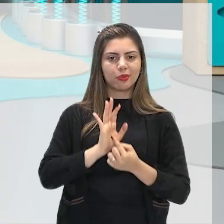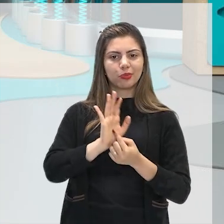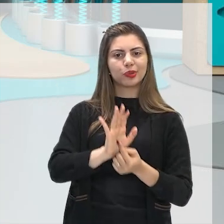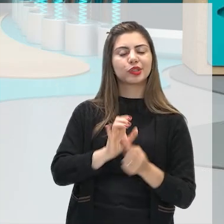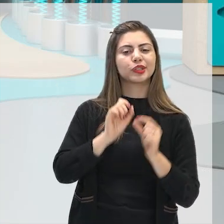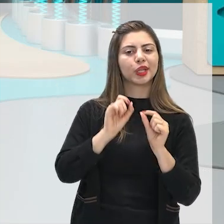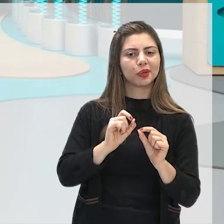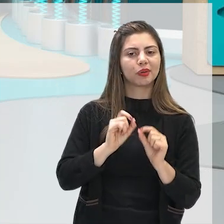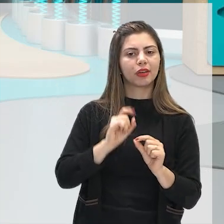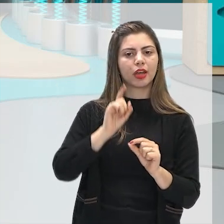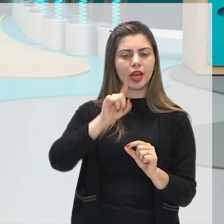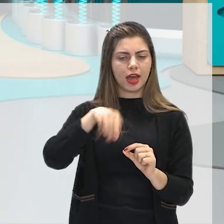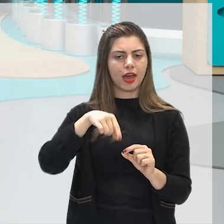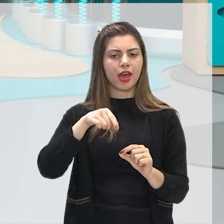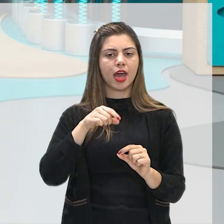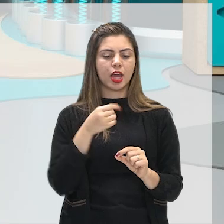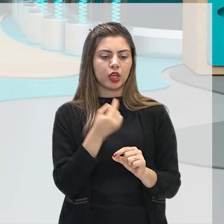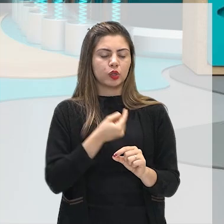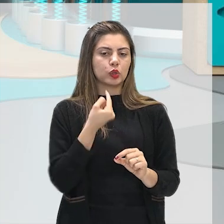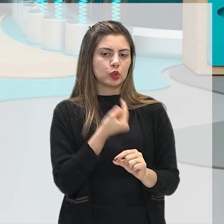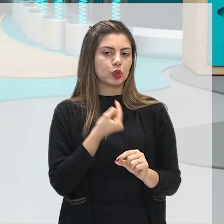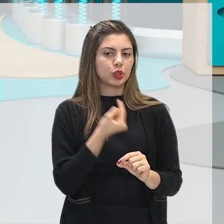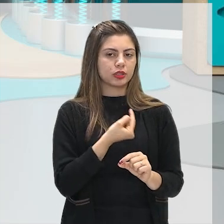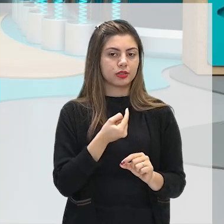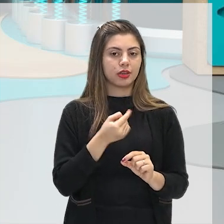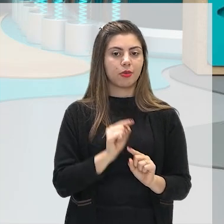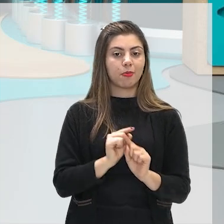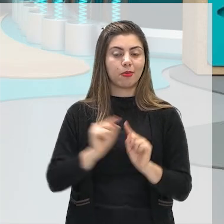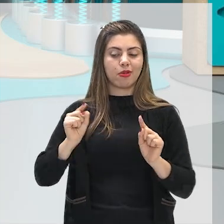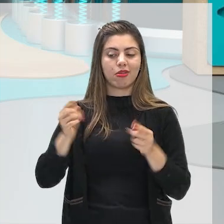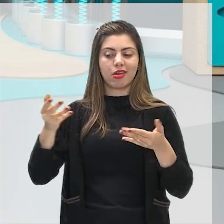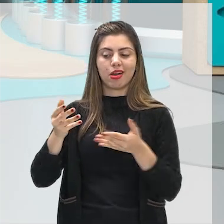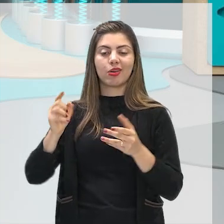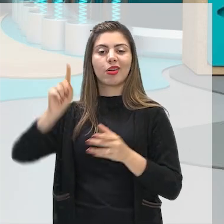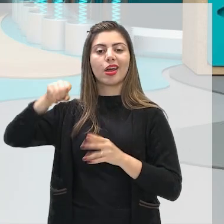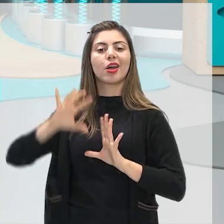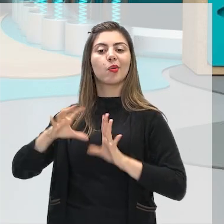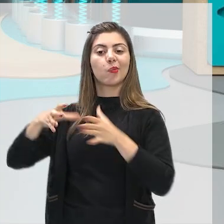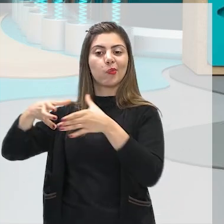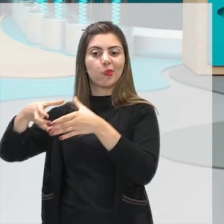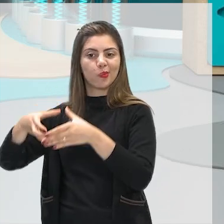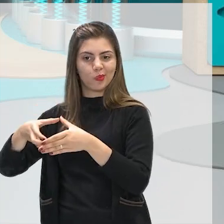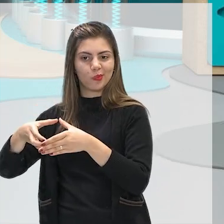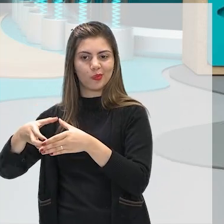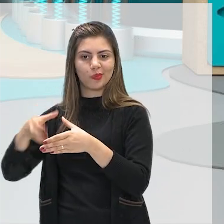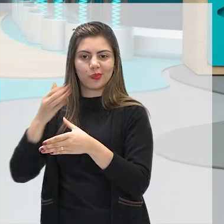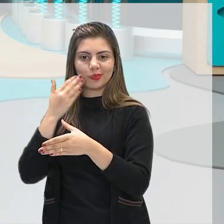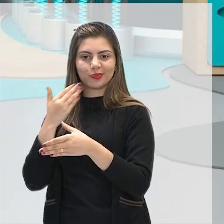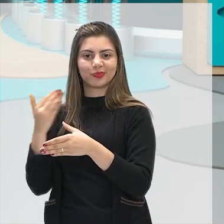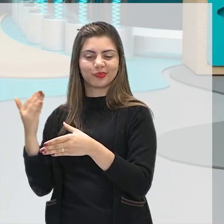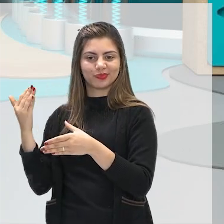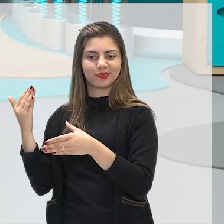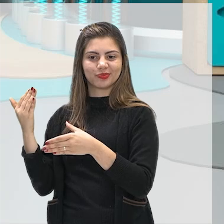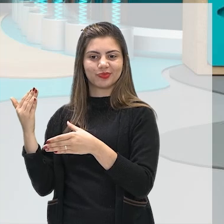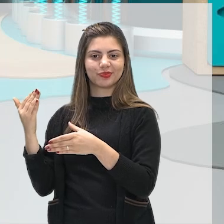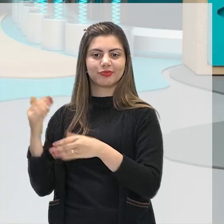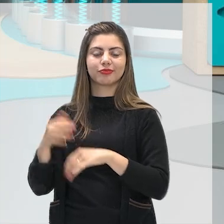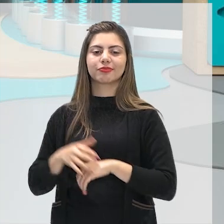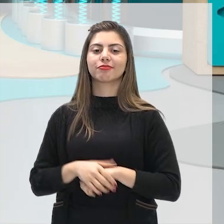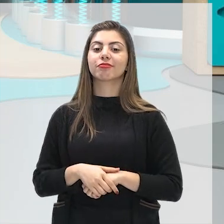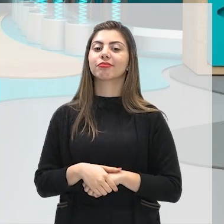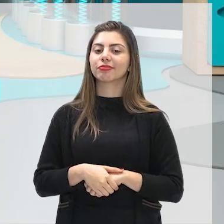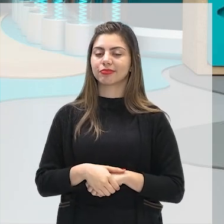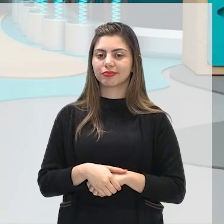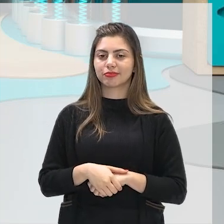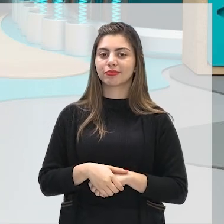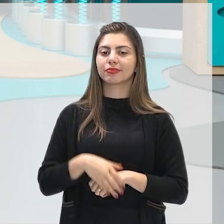agora, né, são feitos de forma individual. Esse aqui, ele é feito como coletivamente. Então, a gente tem